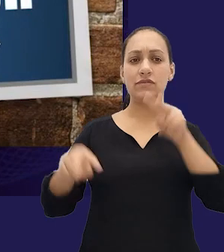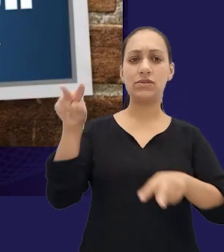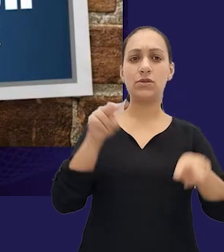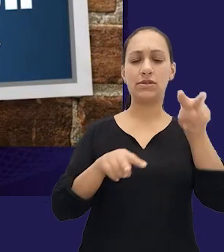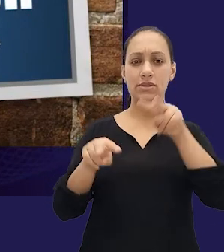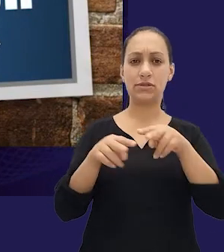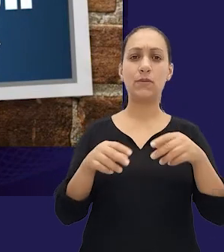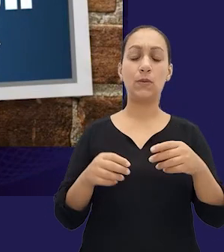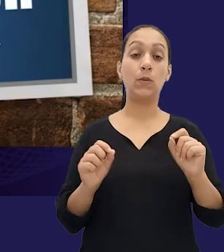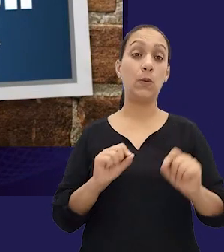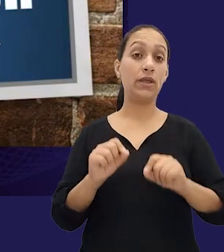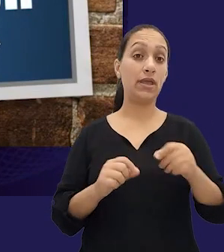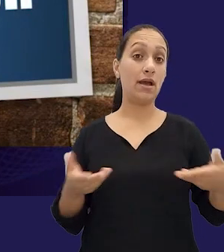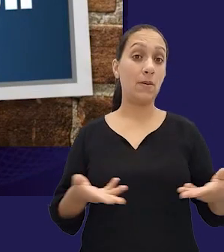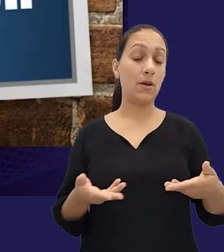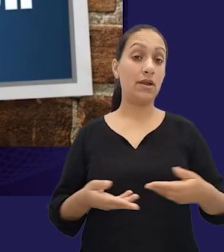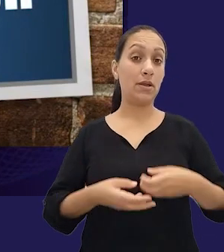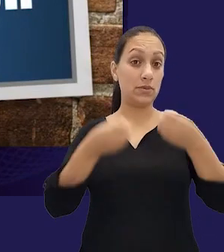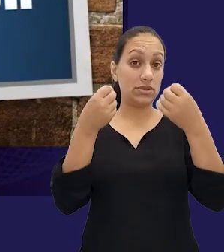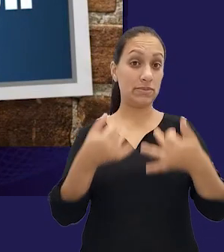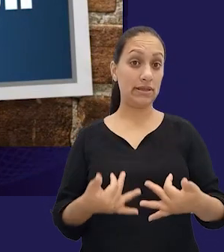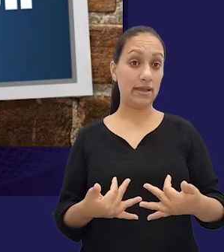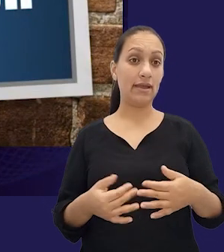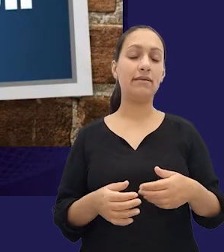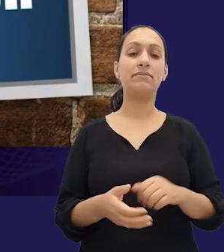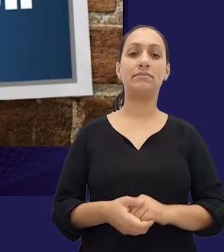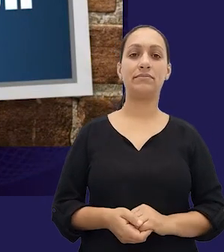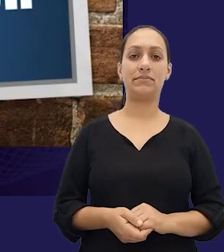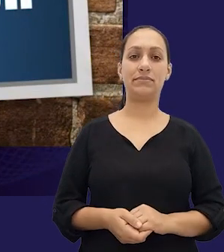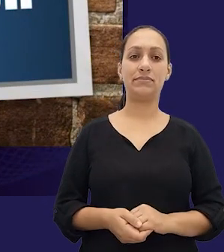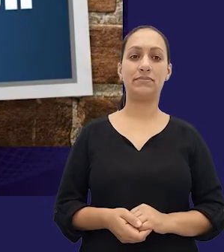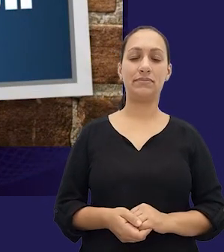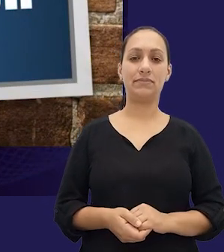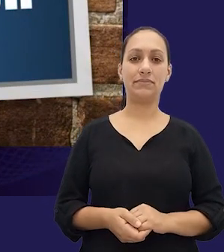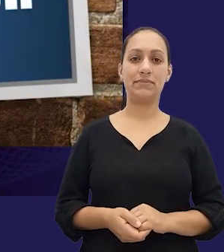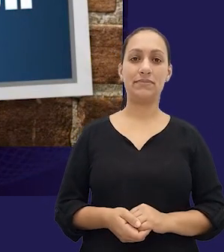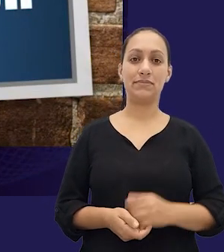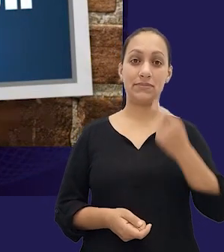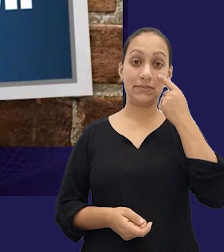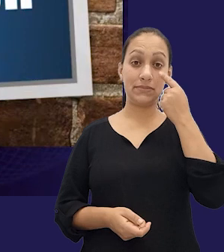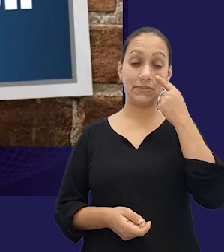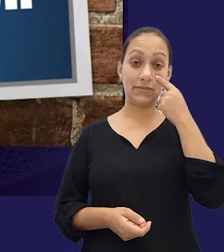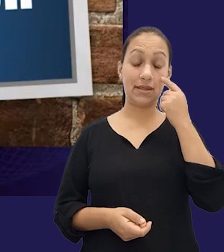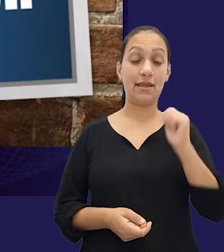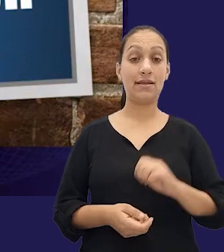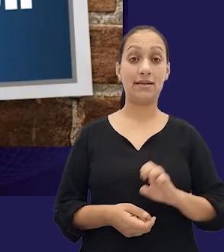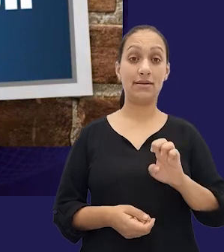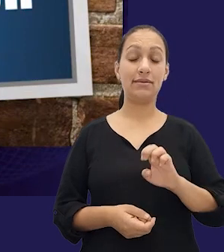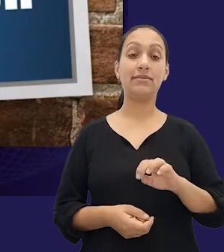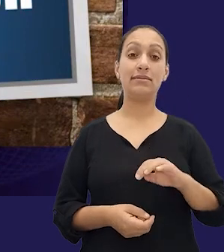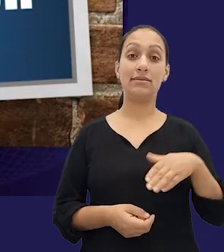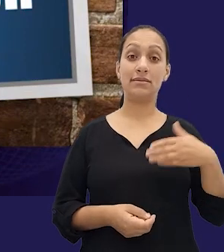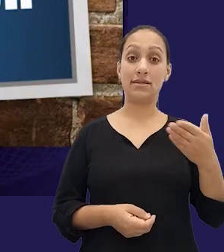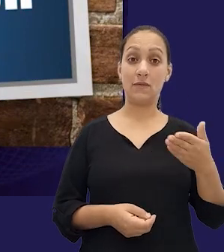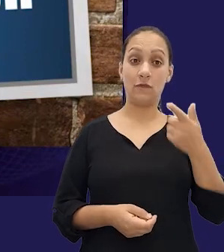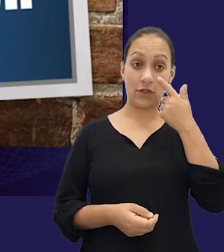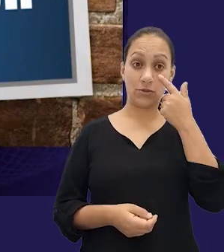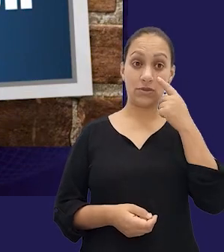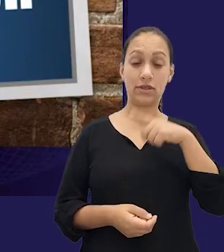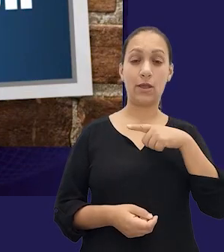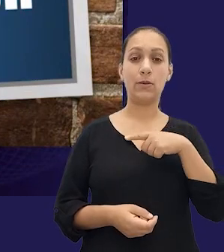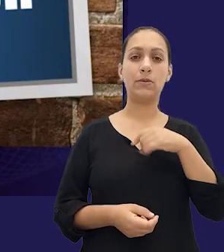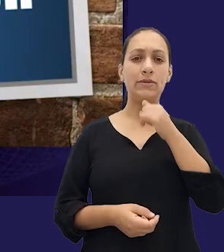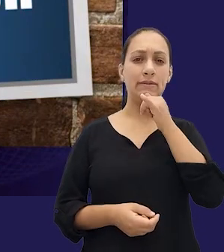do que eu acabei de dizer, tá? Então, aqui do lado esquerdo da imagem, nós temos, né, um teste de sensibilidade,